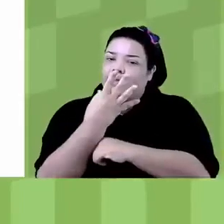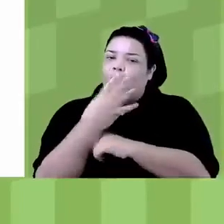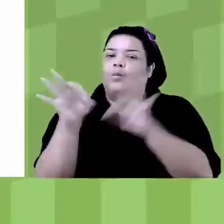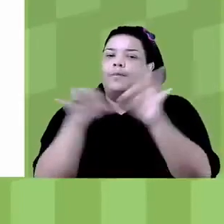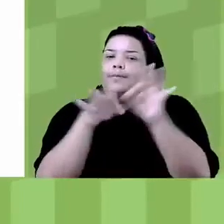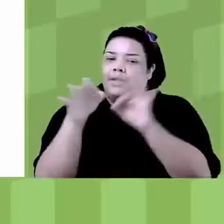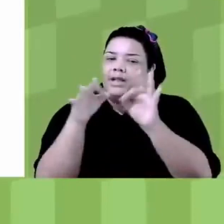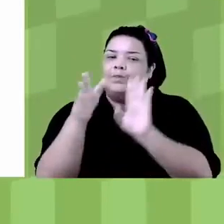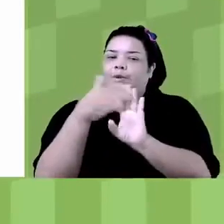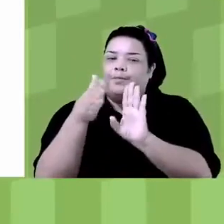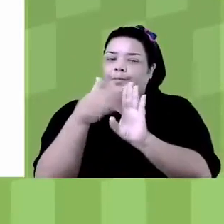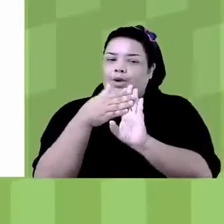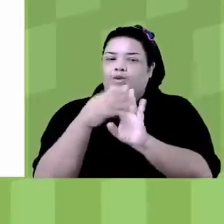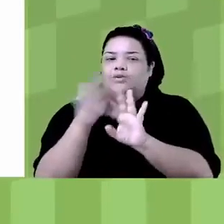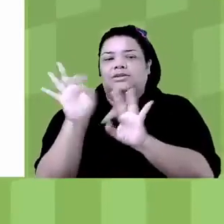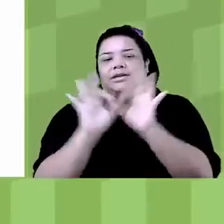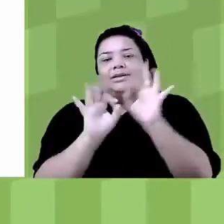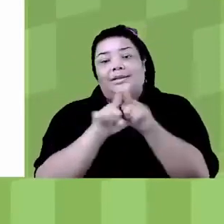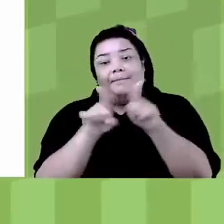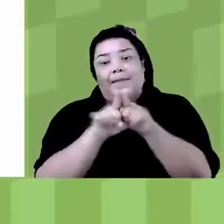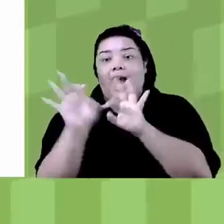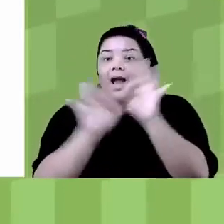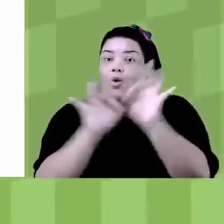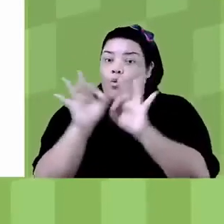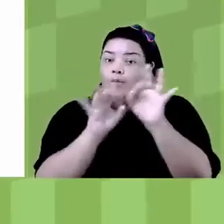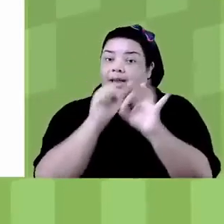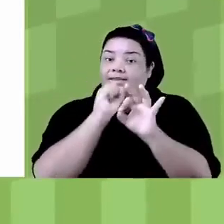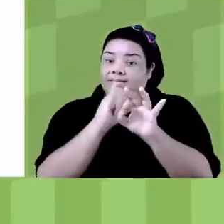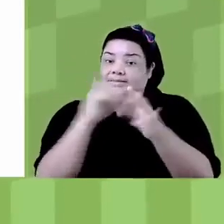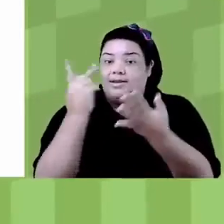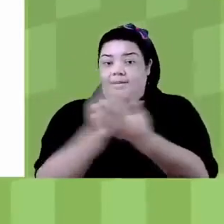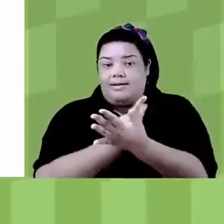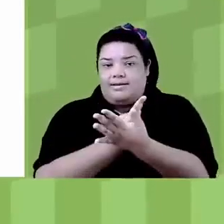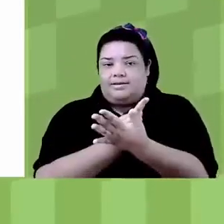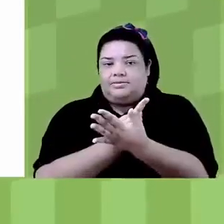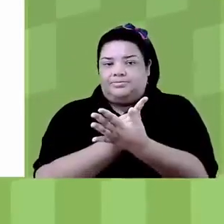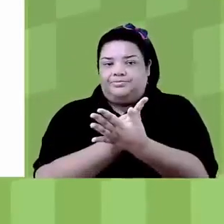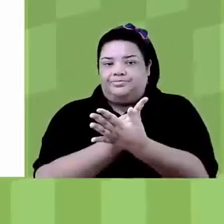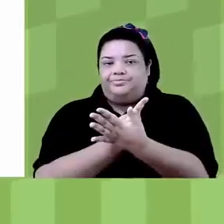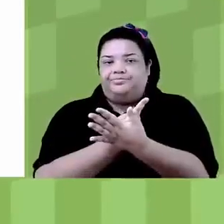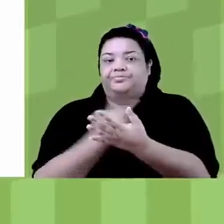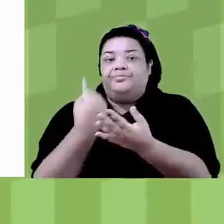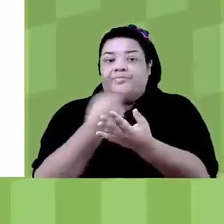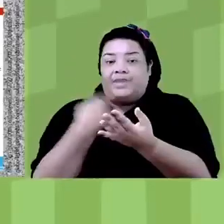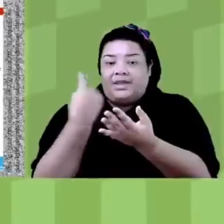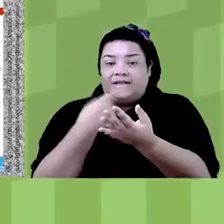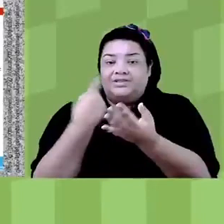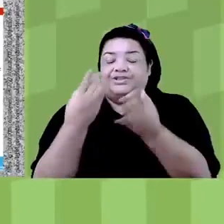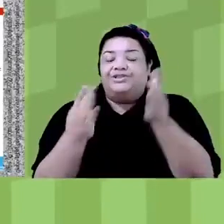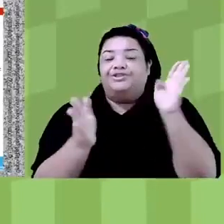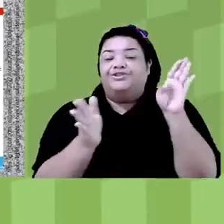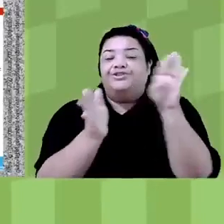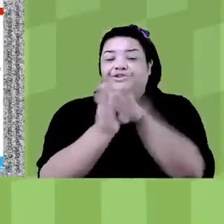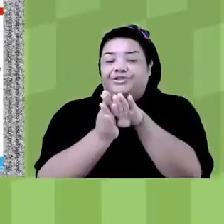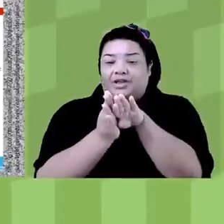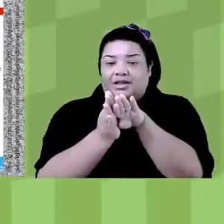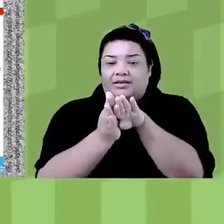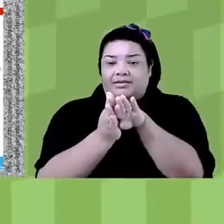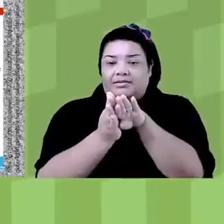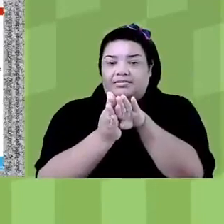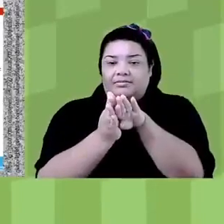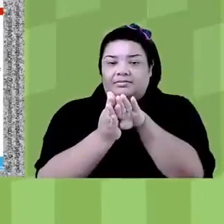e corrigir aquilo que esteja insuficiente, né? E aqui a gente chega, clima da voto,